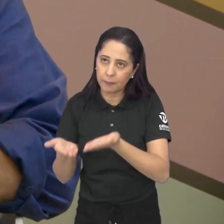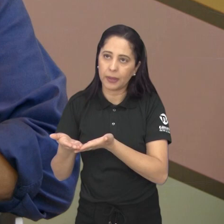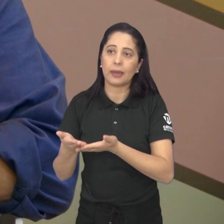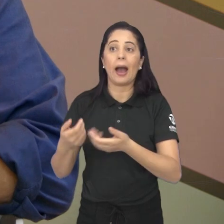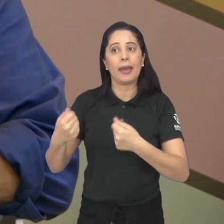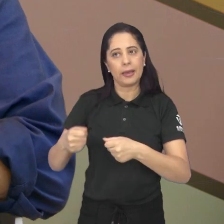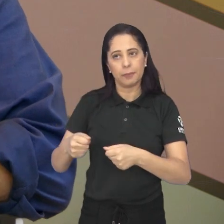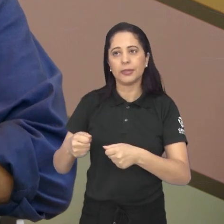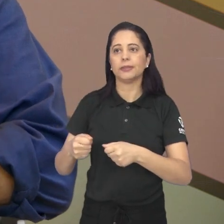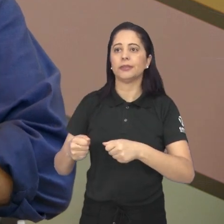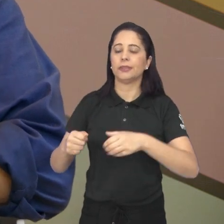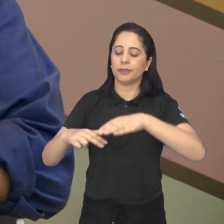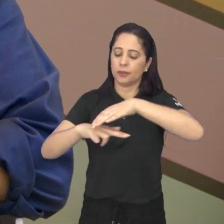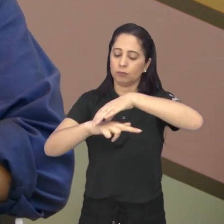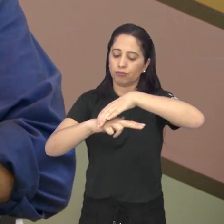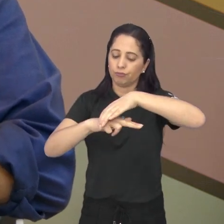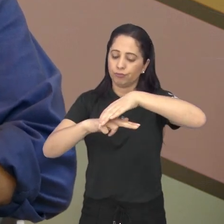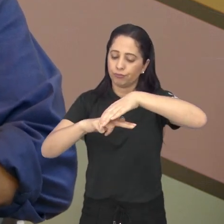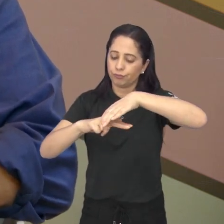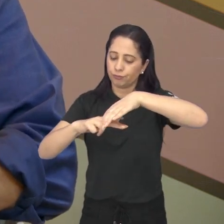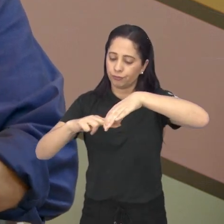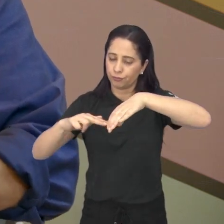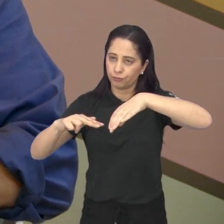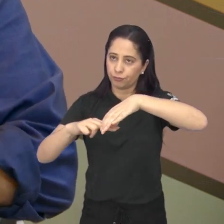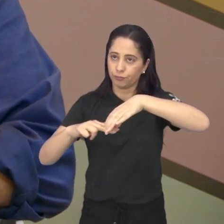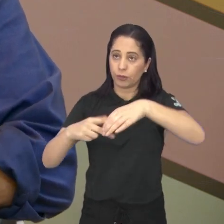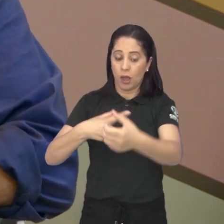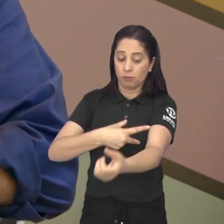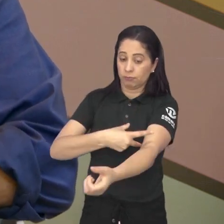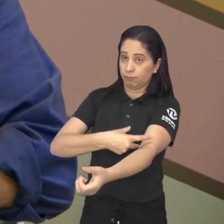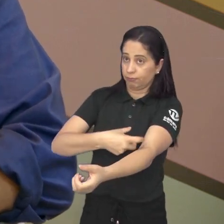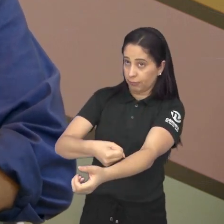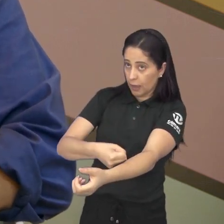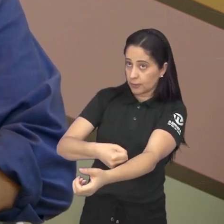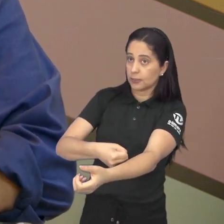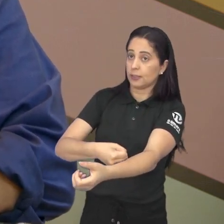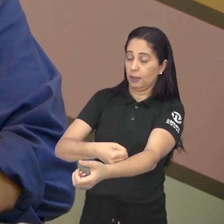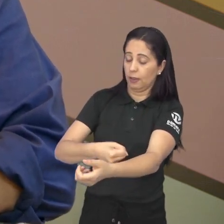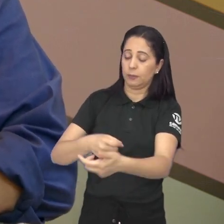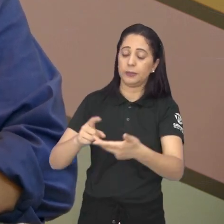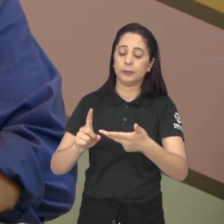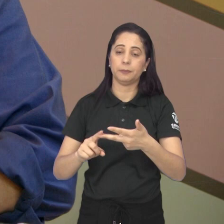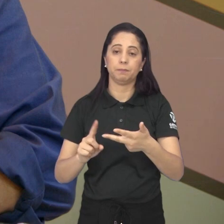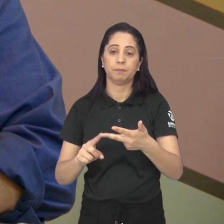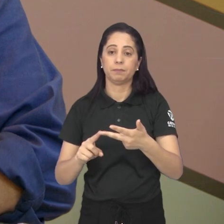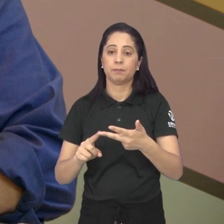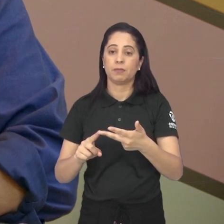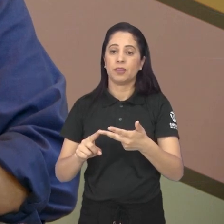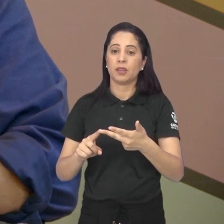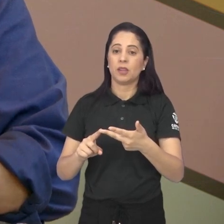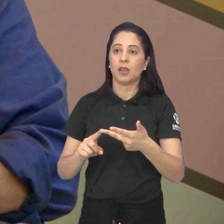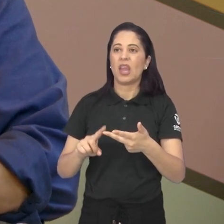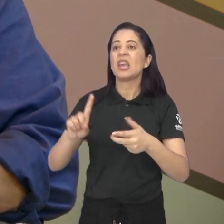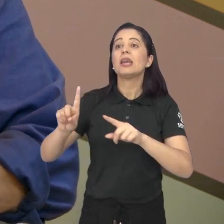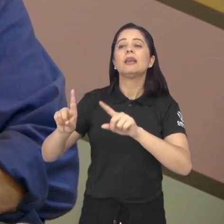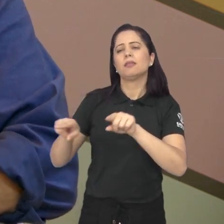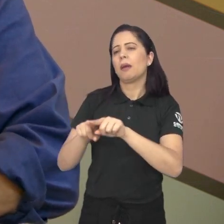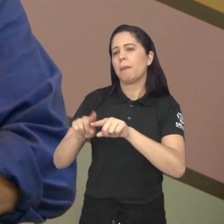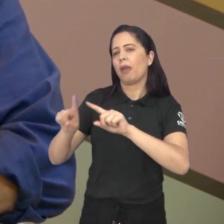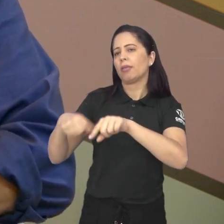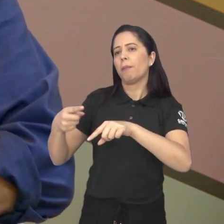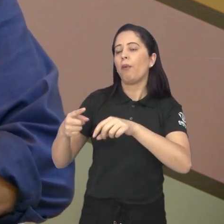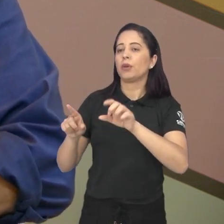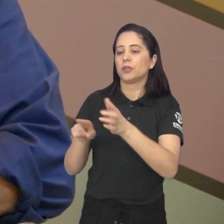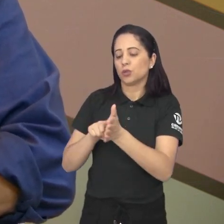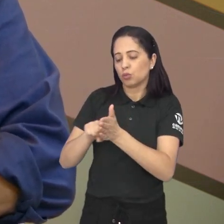gente vai fazer tomografia de tórax e abdômen, exames de sangue com chamados marcadores tumorais e o resultado da